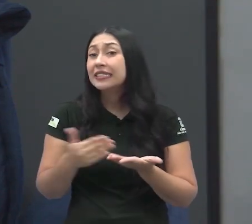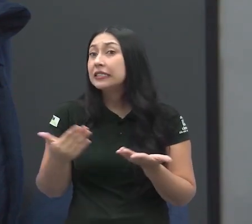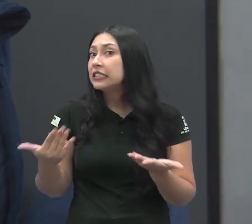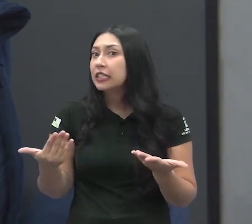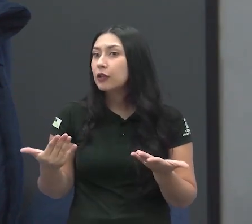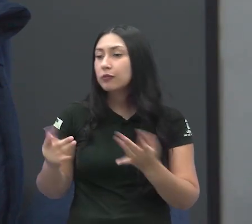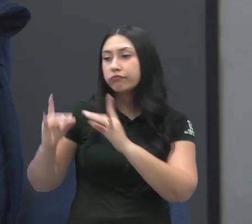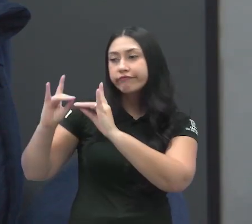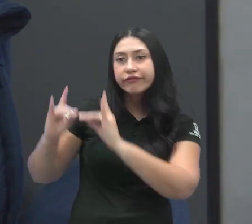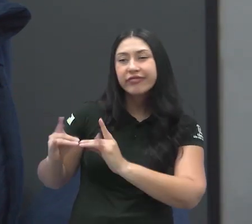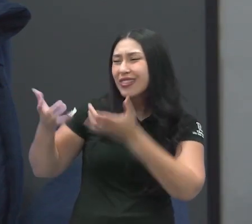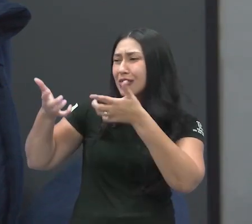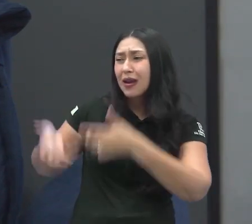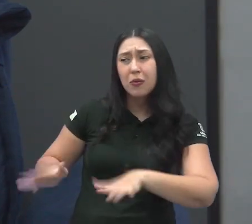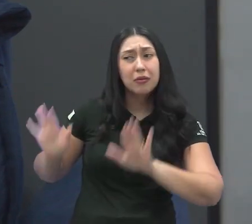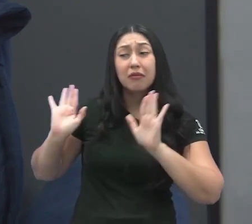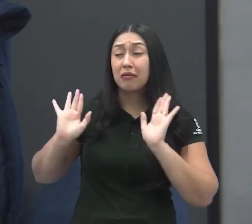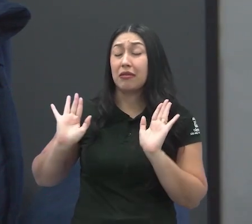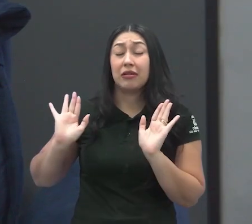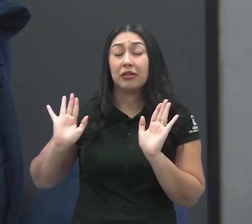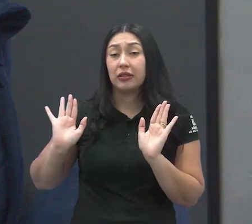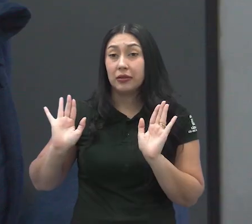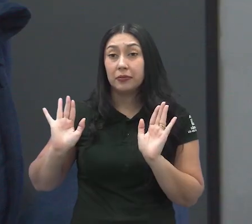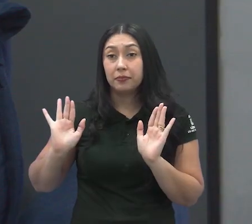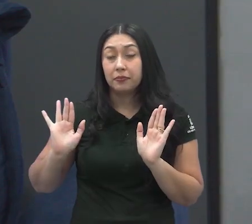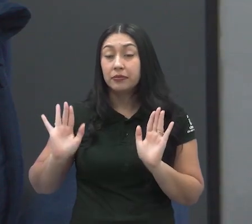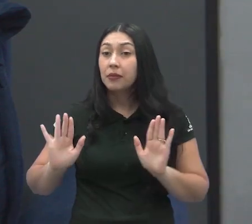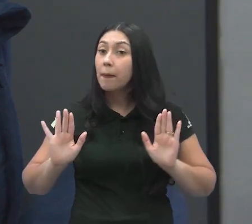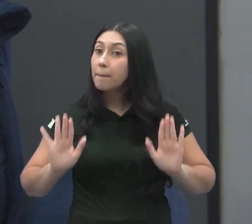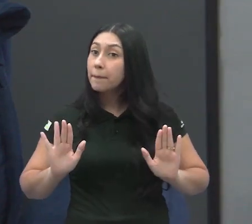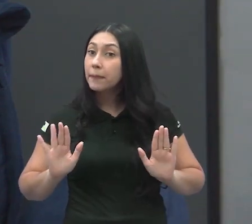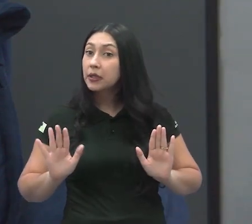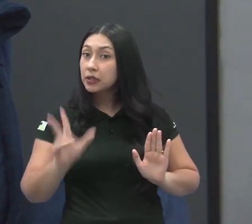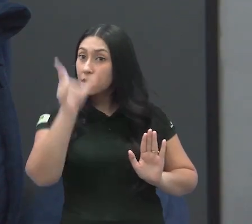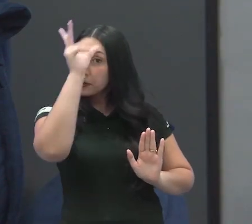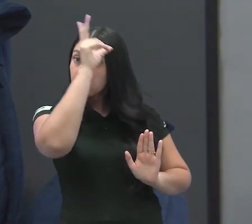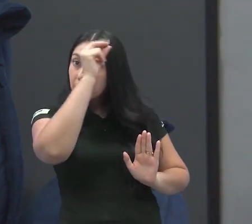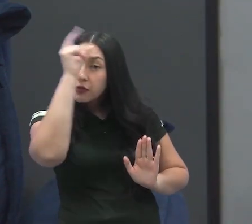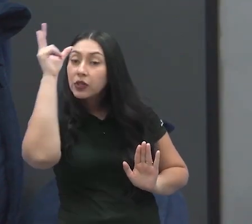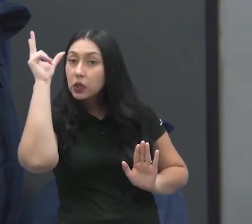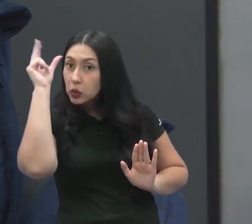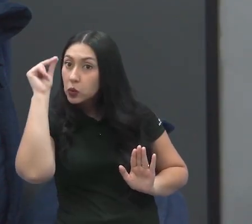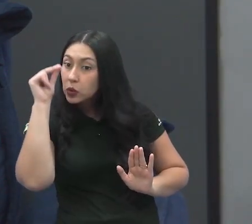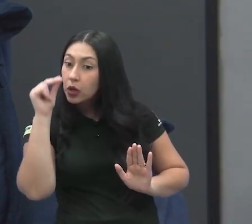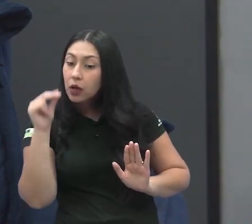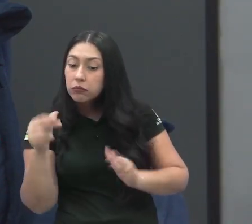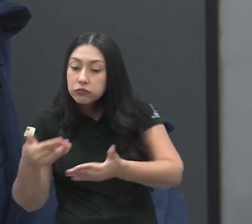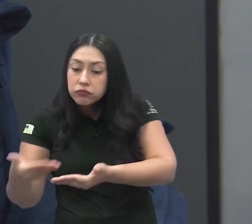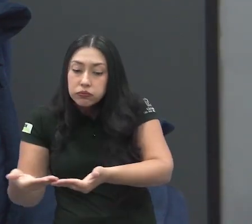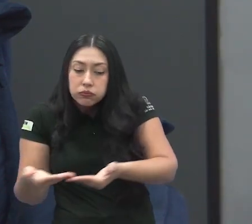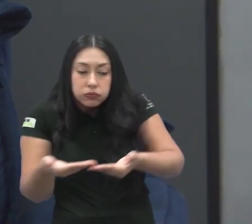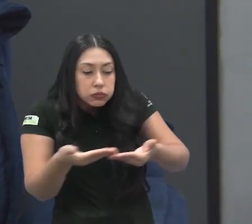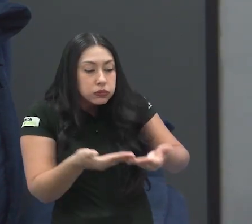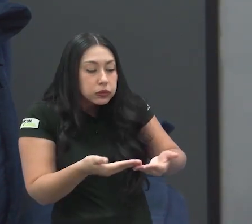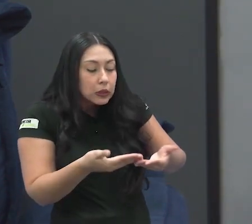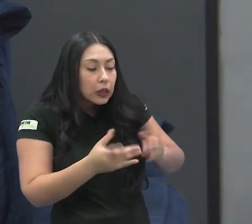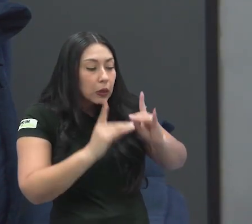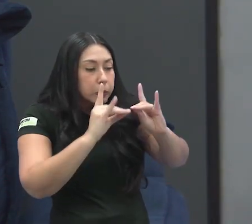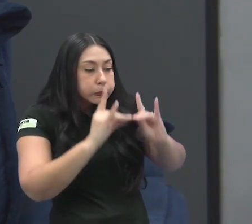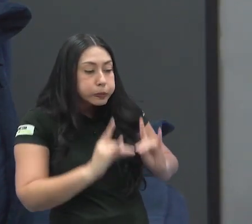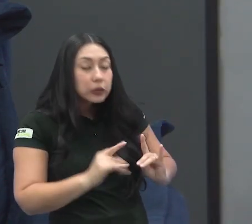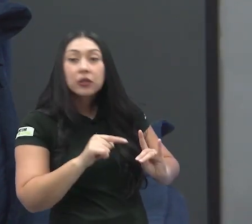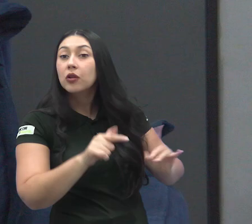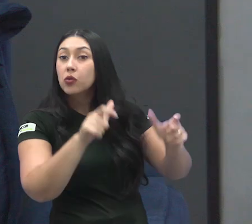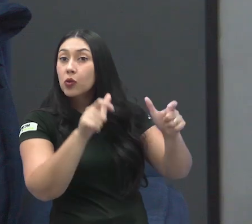o sepultamento do seu filho, faz a opção de não fazer o sepultamento. A prefeitura vai fazer o sepultamento neste memorial. Mas daqui